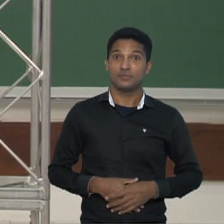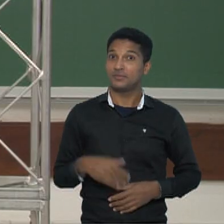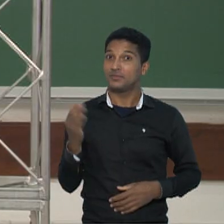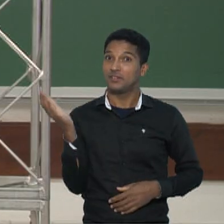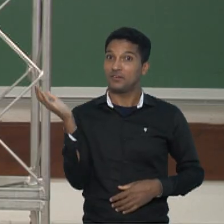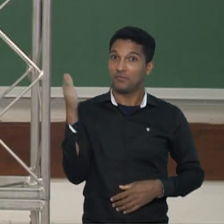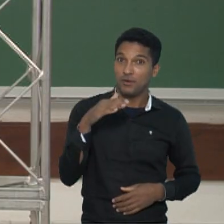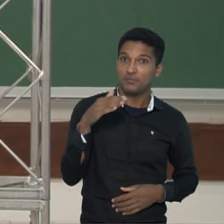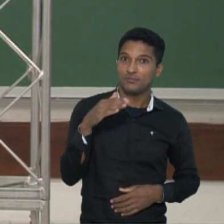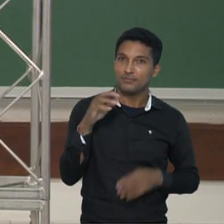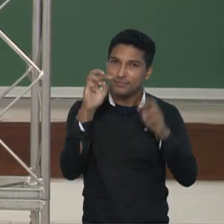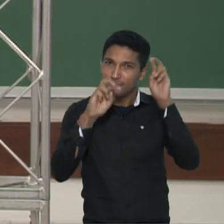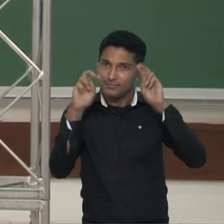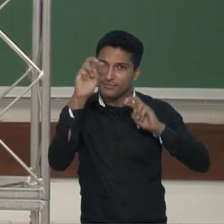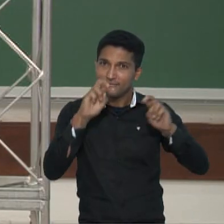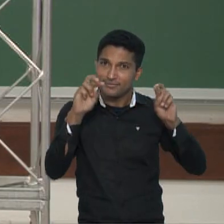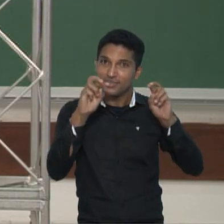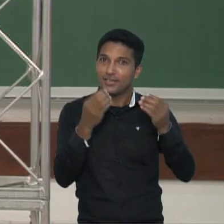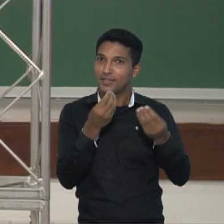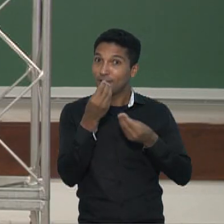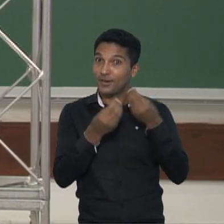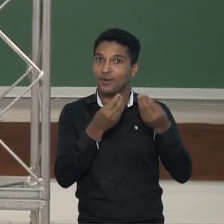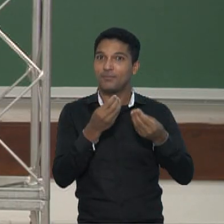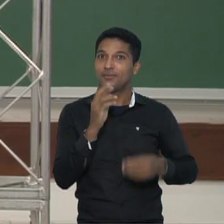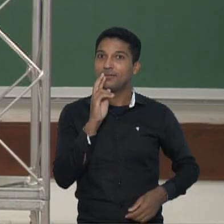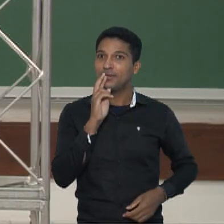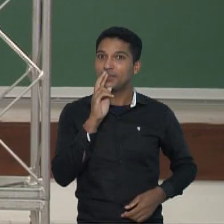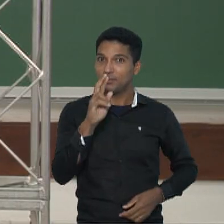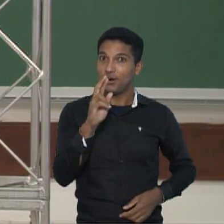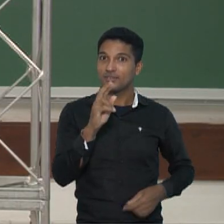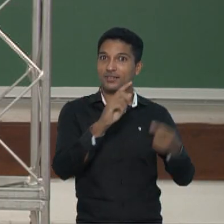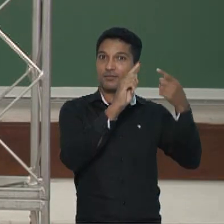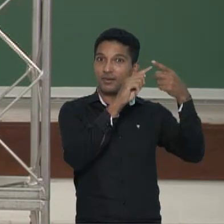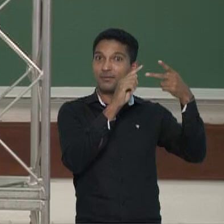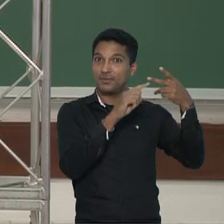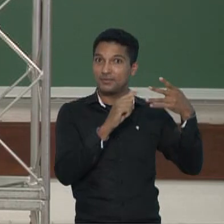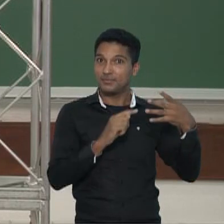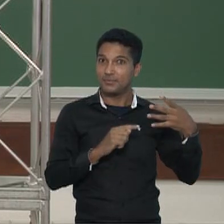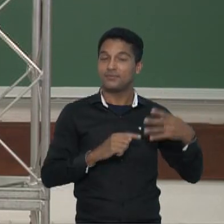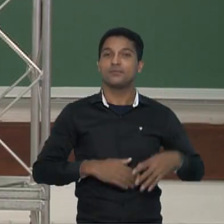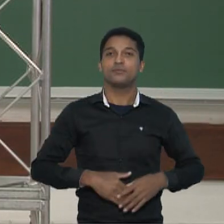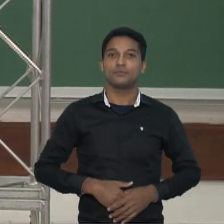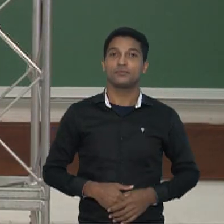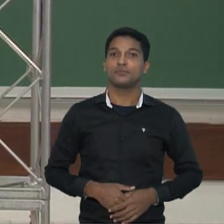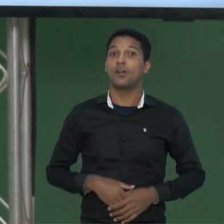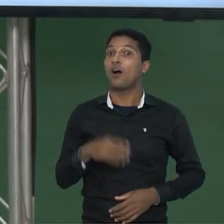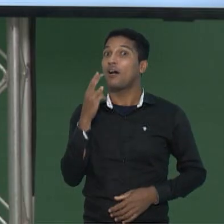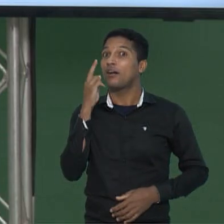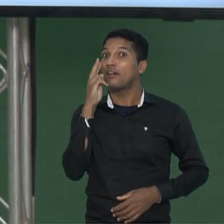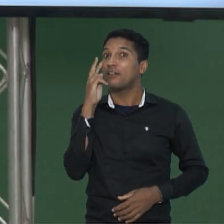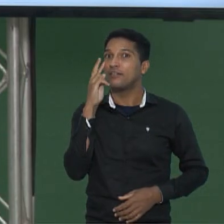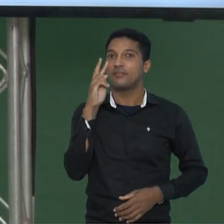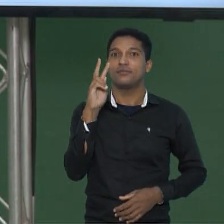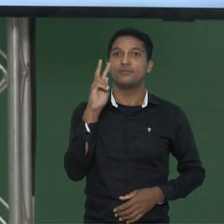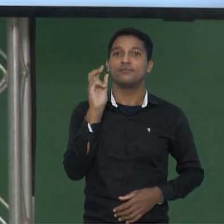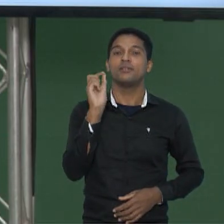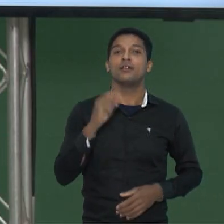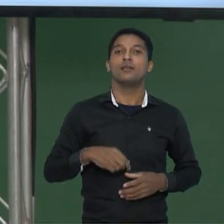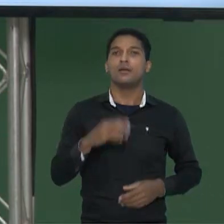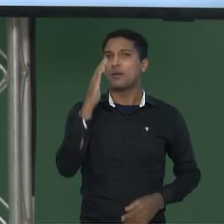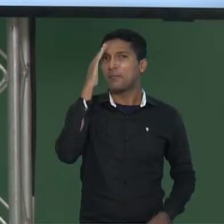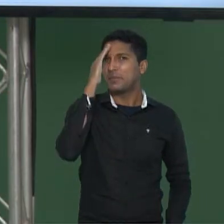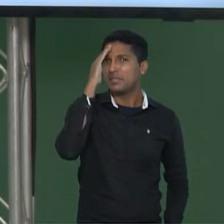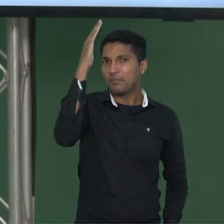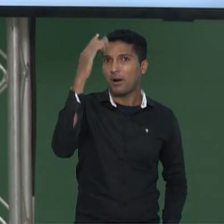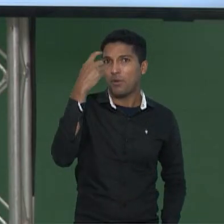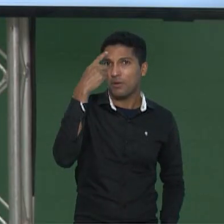Vamos verificar então como ficou as respostas desse exercício? Olha só, a principal ideia do